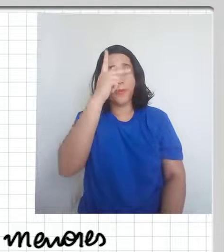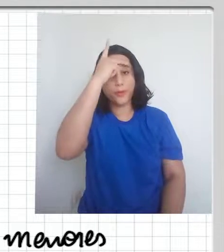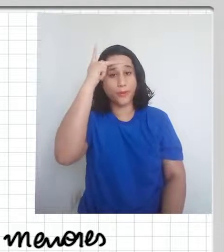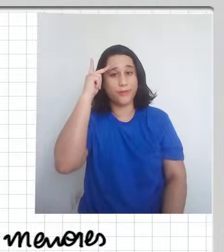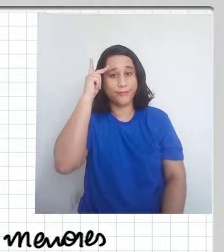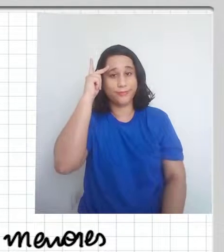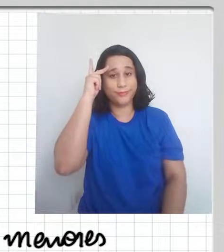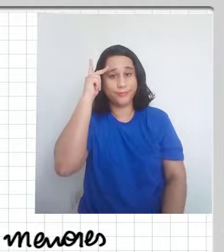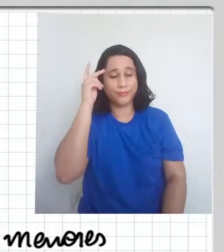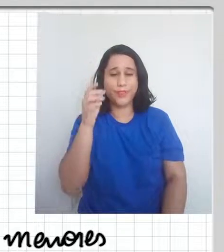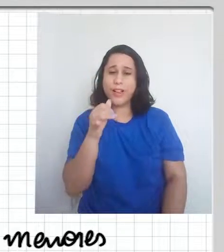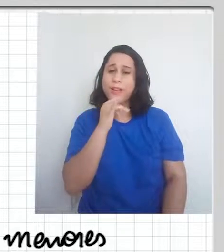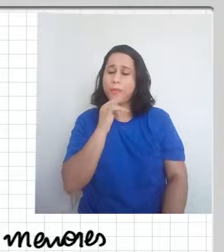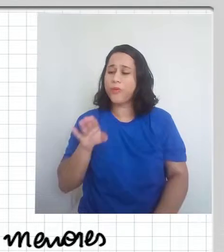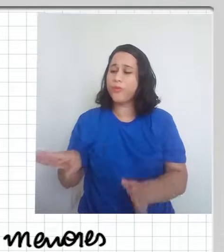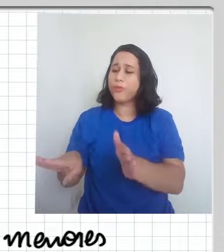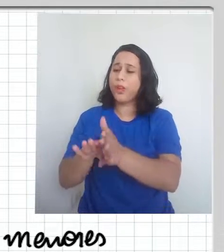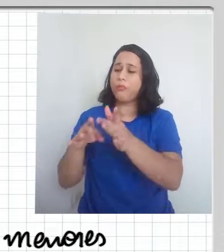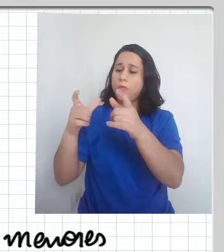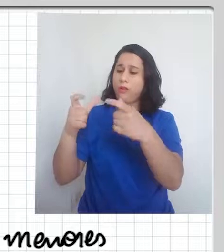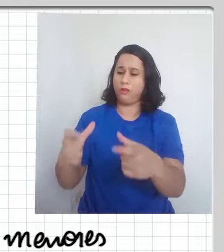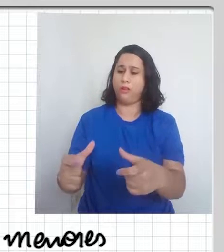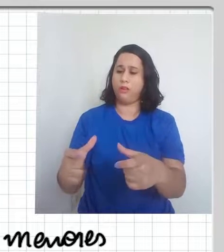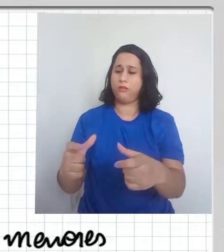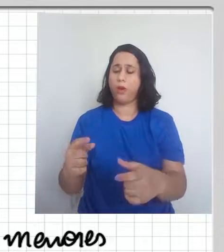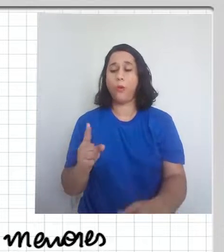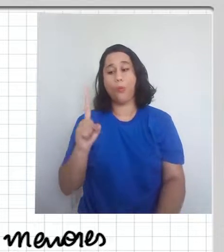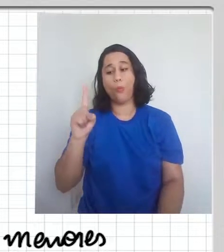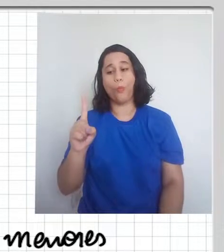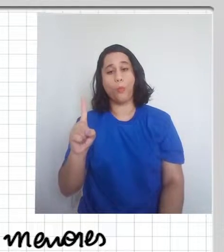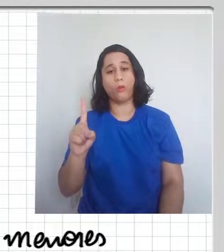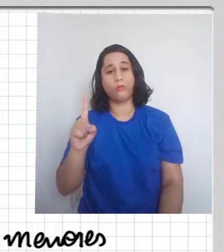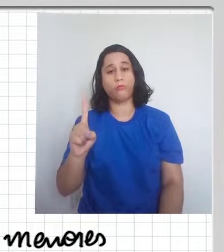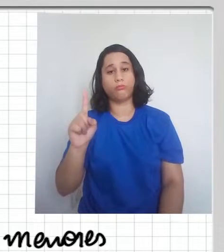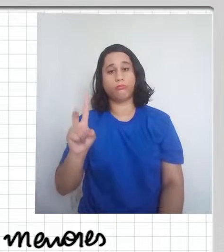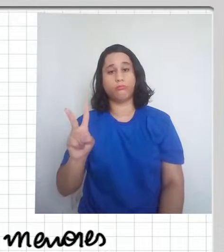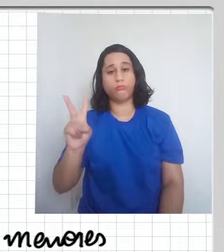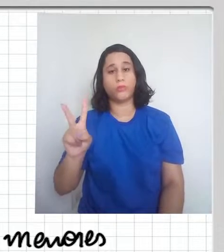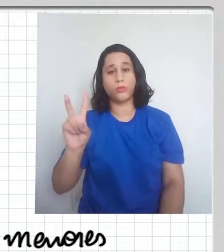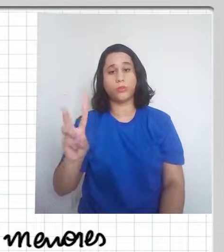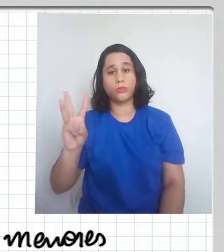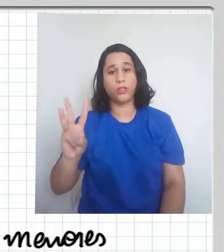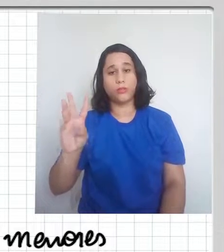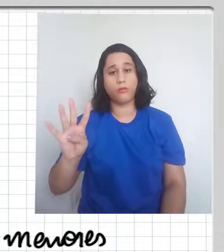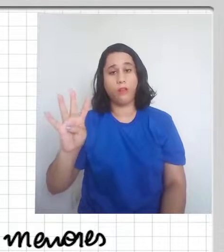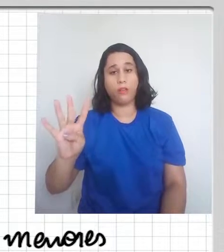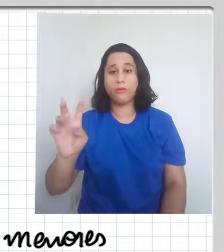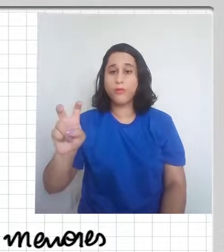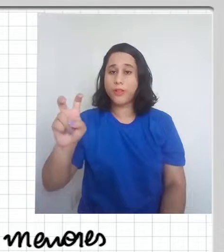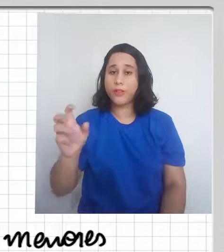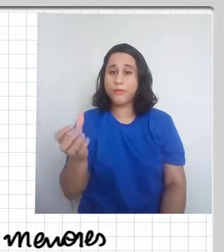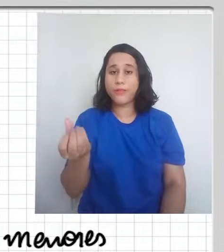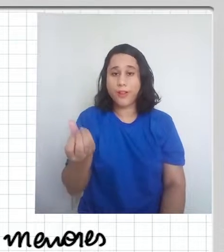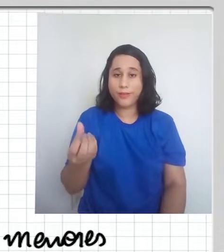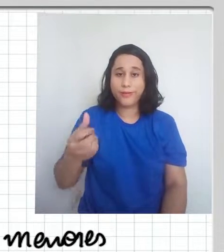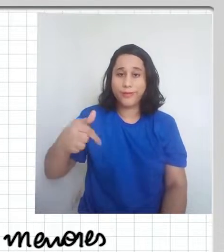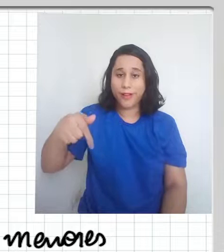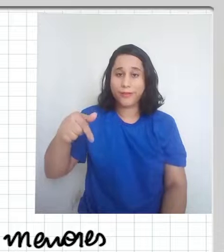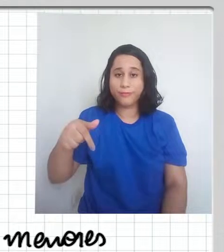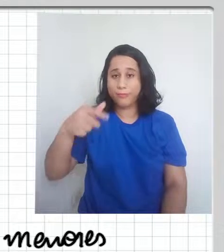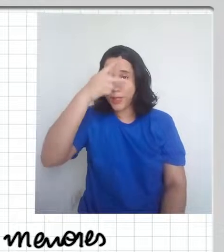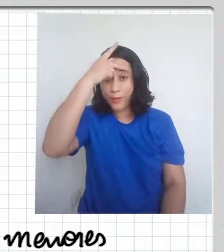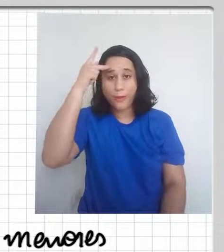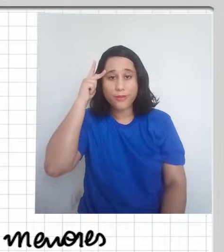pessoas. Aí, quando você chega em um local que tem uma pessoa, você diz, tem 1, tem 2, 3, 4, 5, 6, 7. Você consegue contar